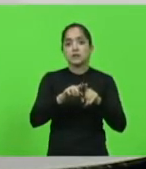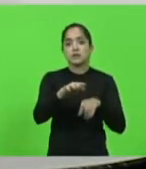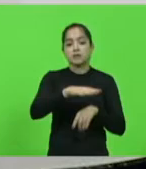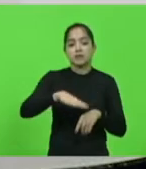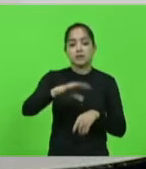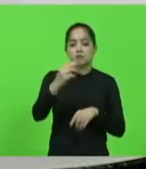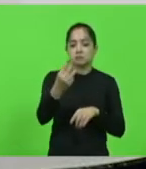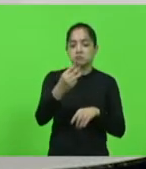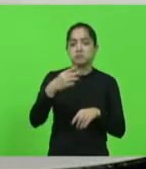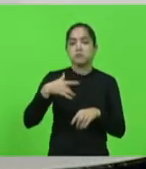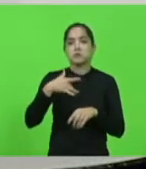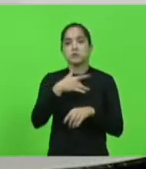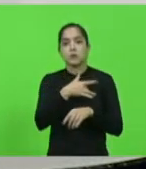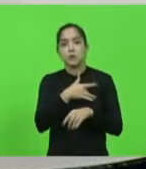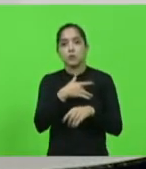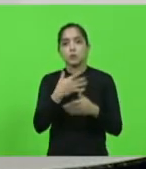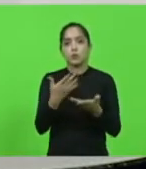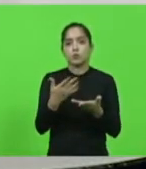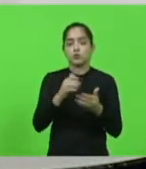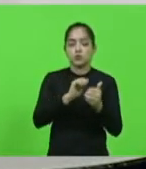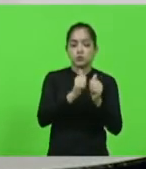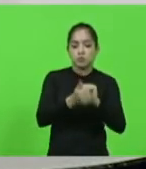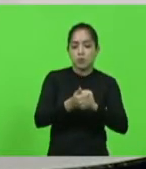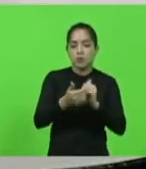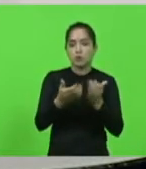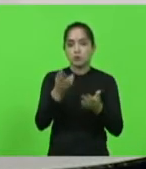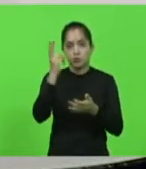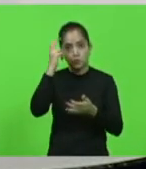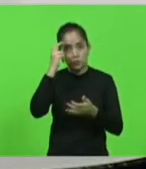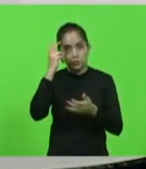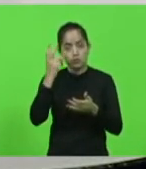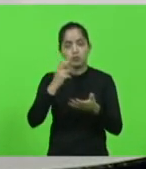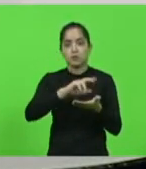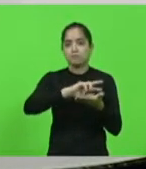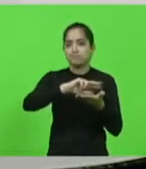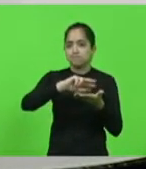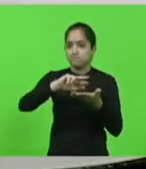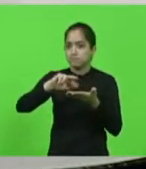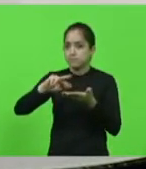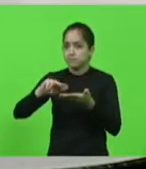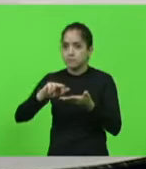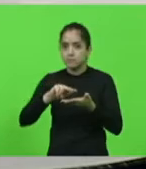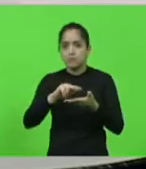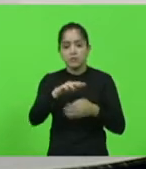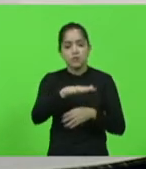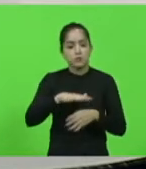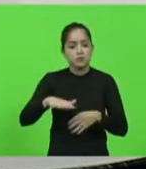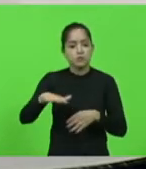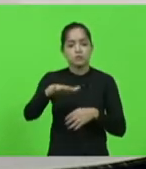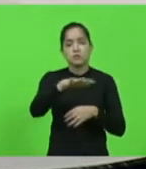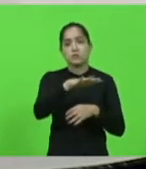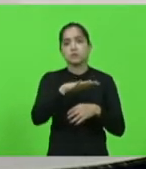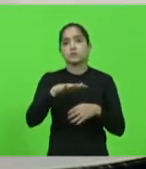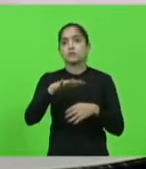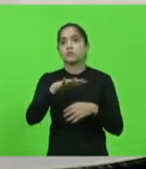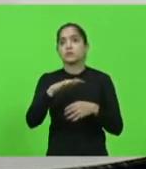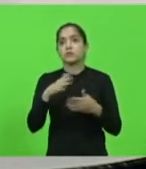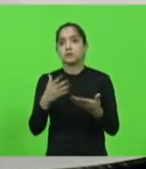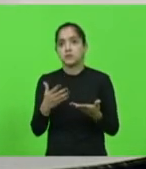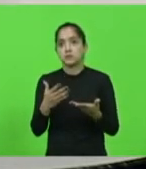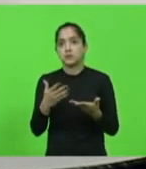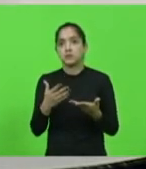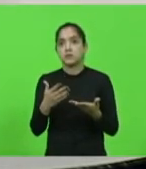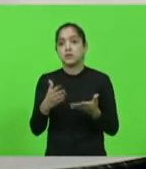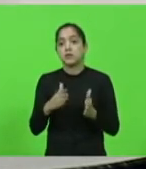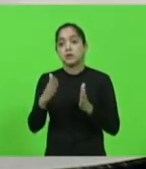área da saúde, na área do esporte, na área da cultura, enfim, em todos os setores pelos quais elas advogam, com o